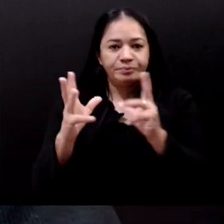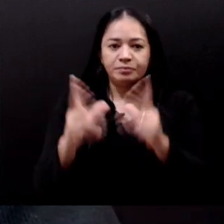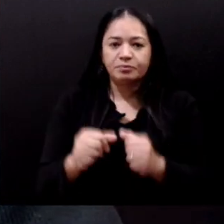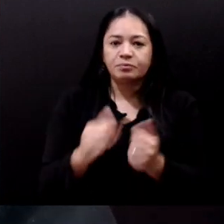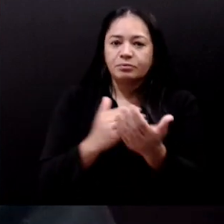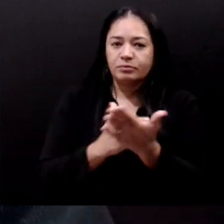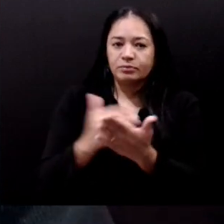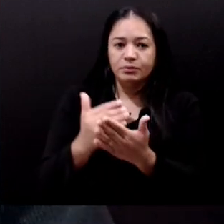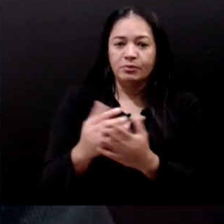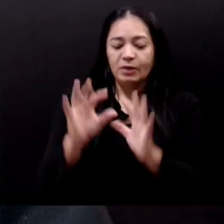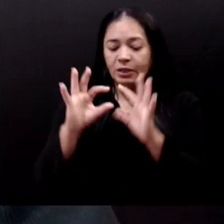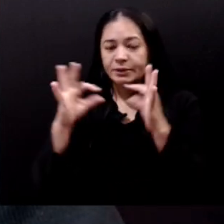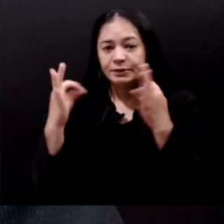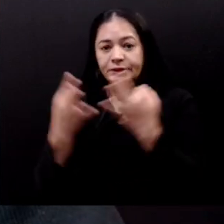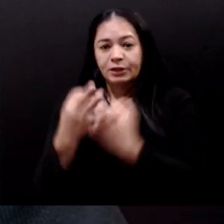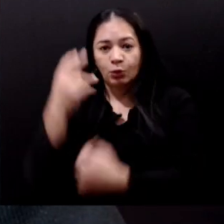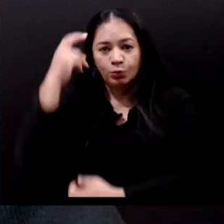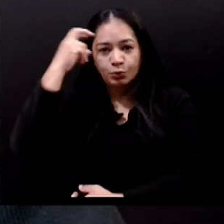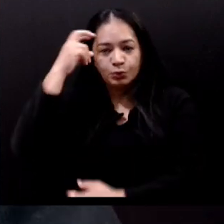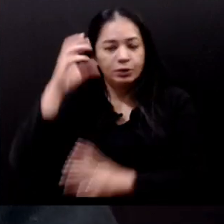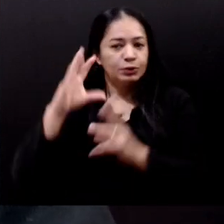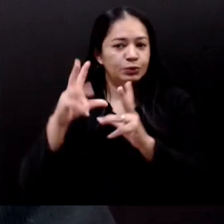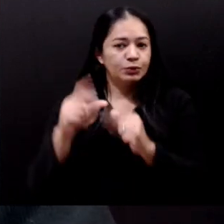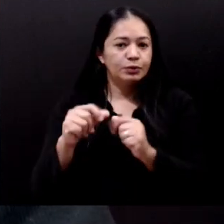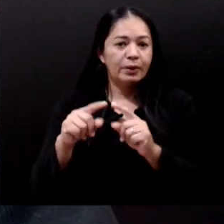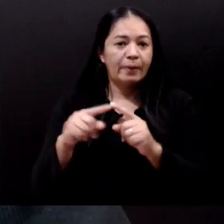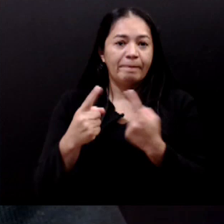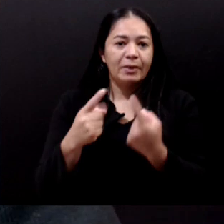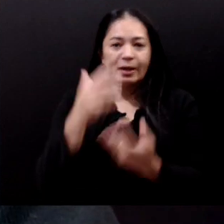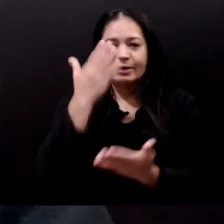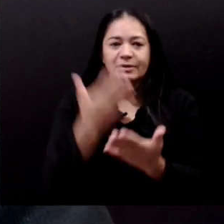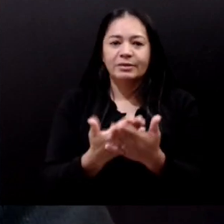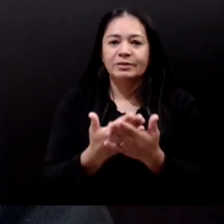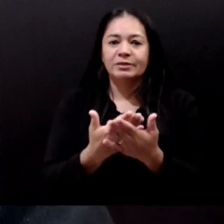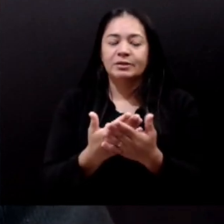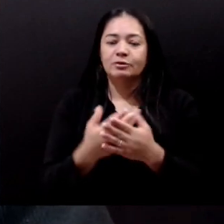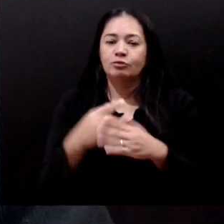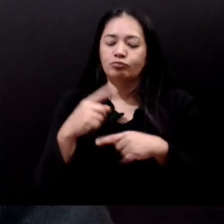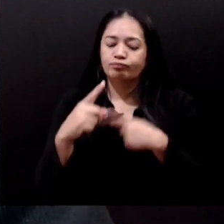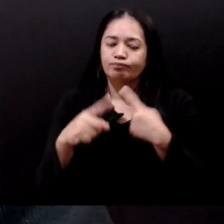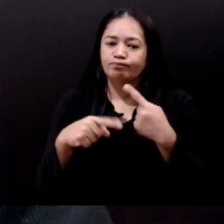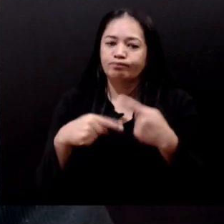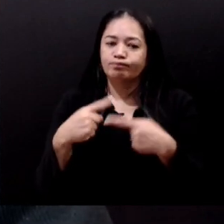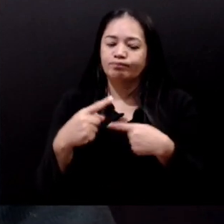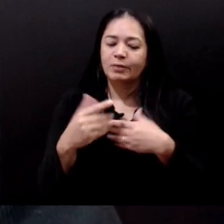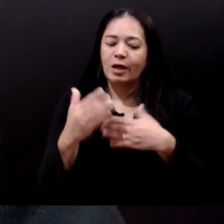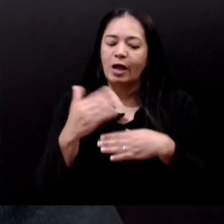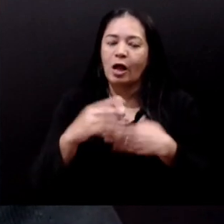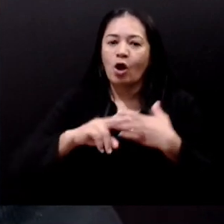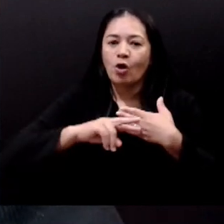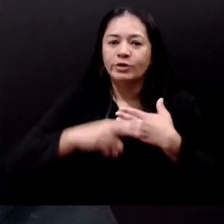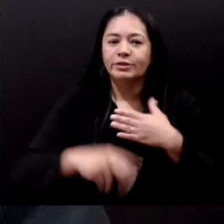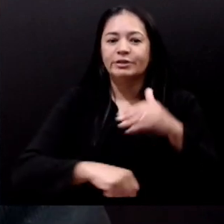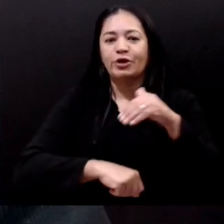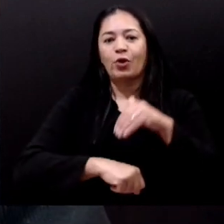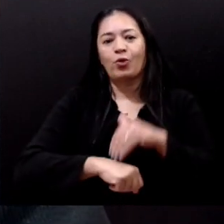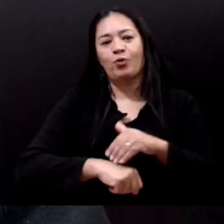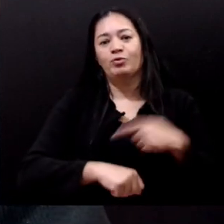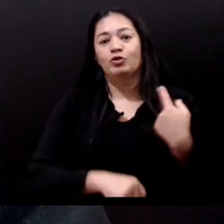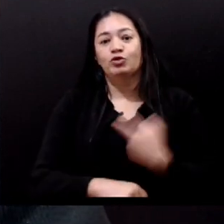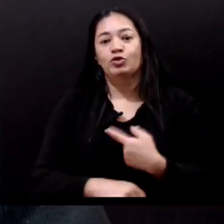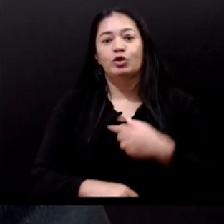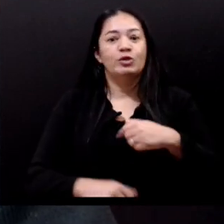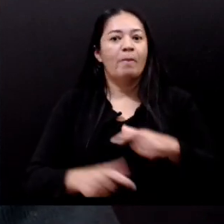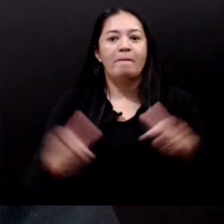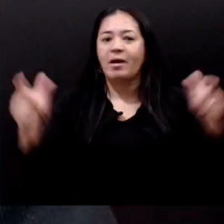aquela coisa toda. uhum, Só que essas crenças elas geram culpa, e o maior problema nosso é a questão da culpa. A culpa de ter comido algo que